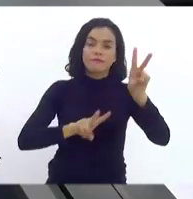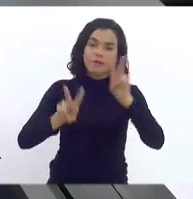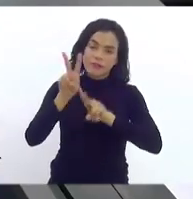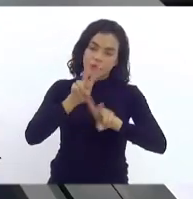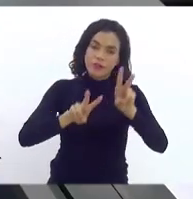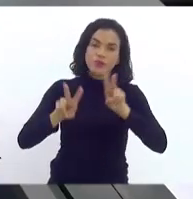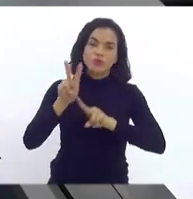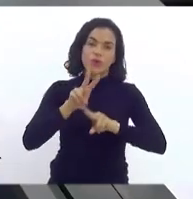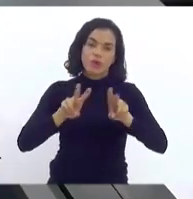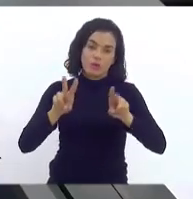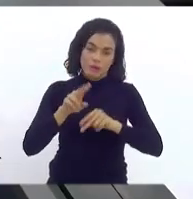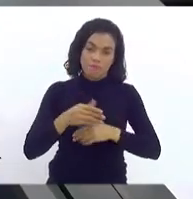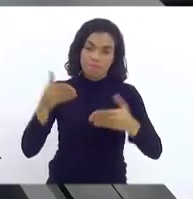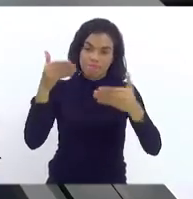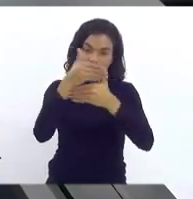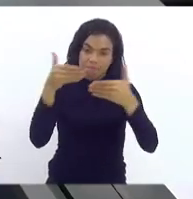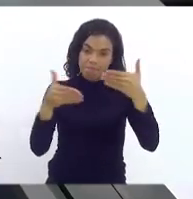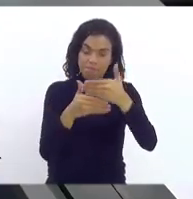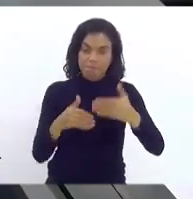melhor dos deputados.